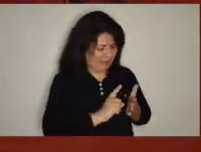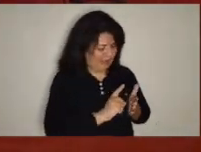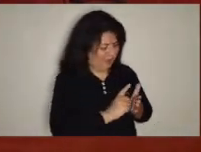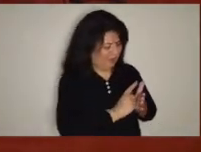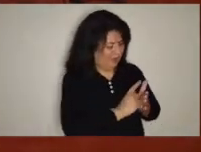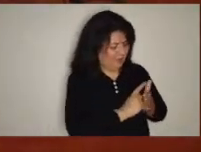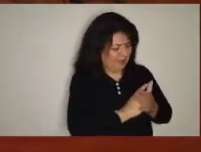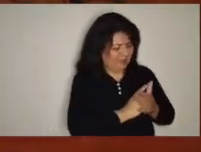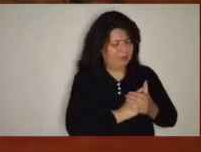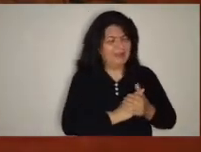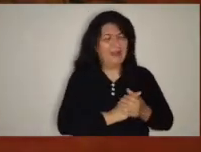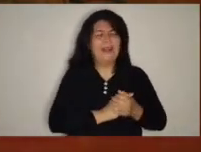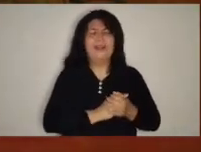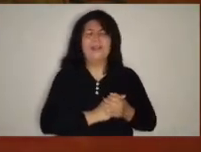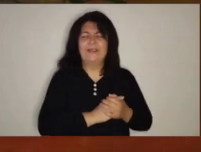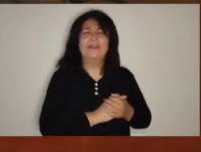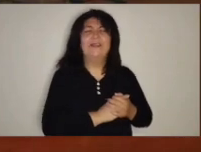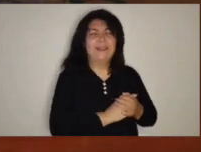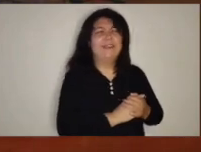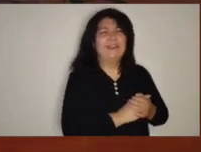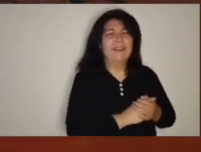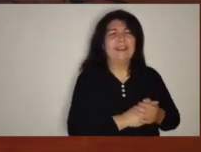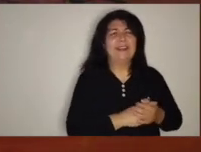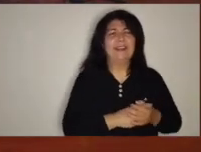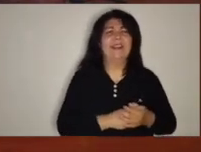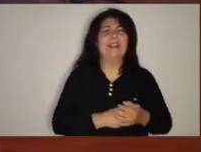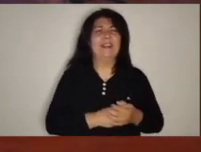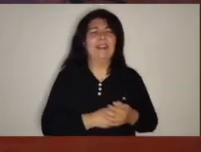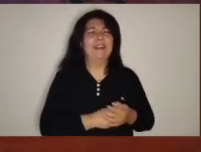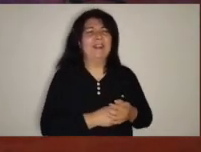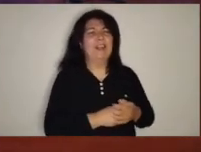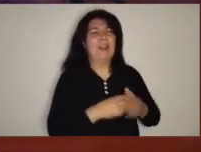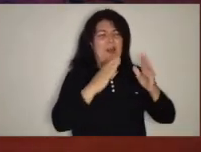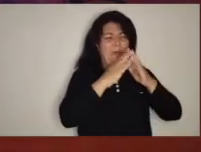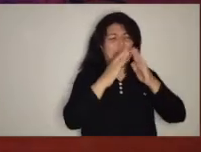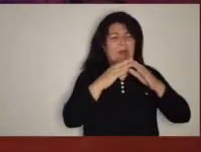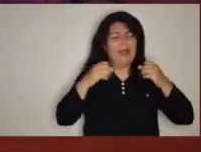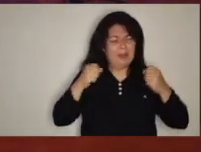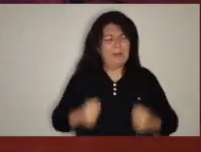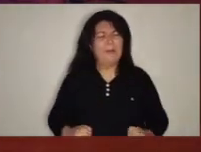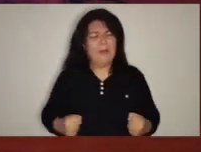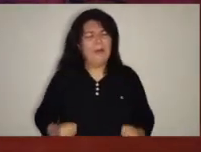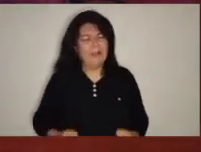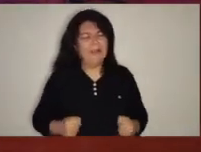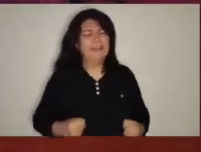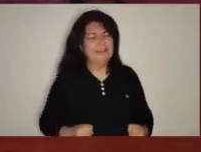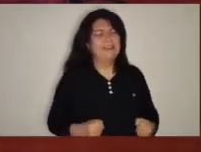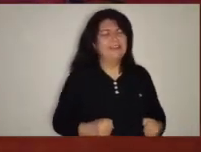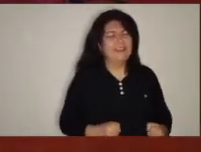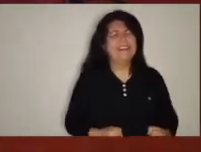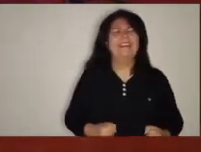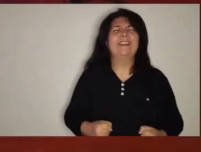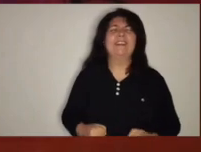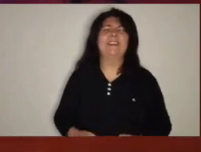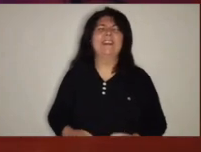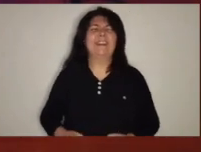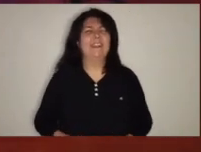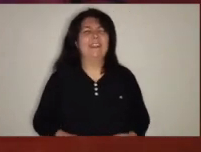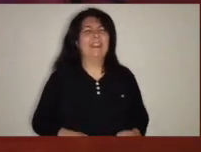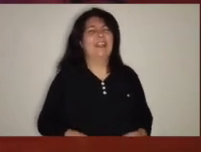noivo esperado, eu abro a minha casa,